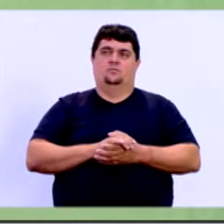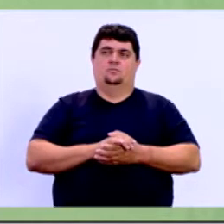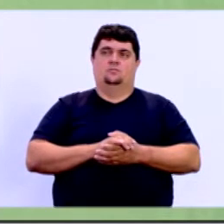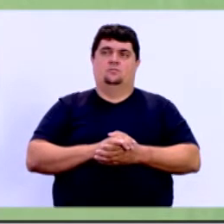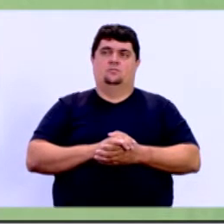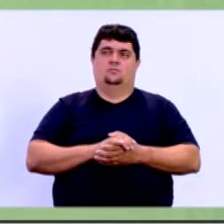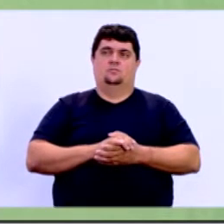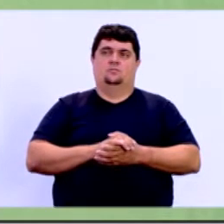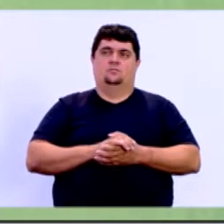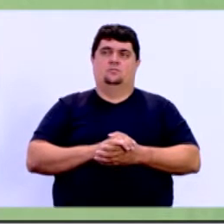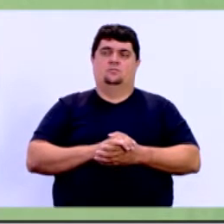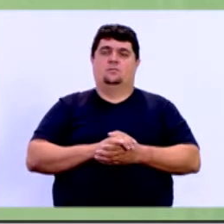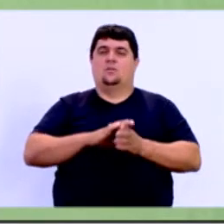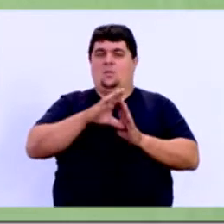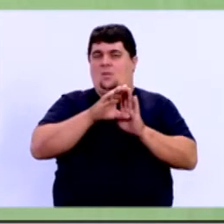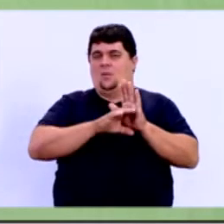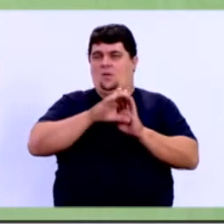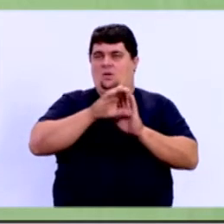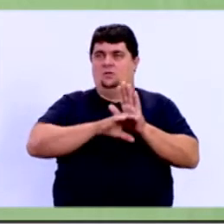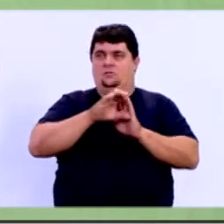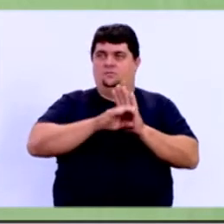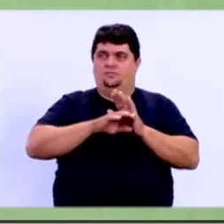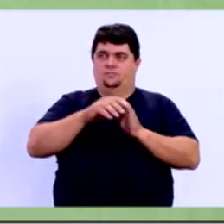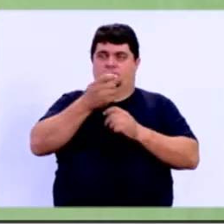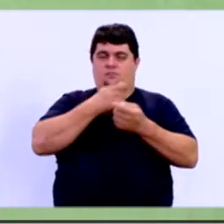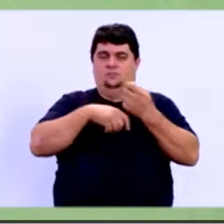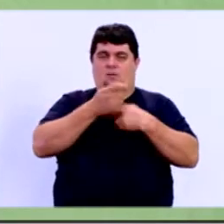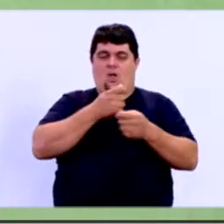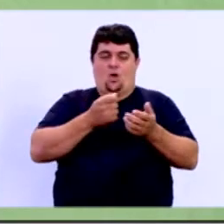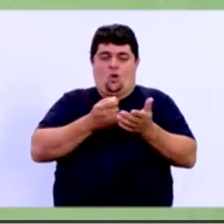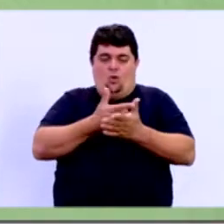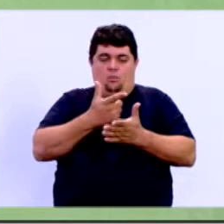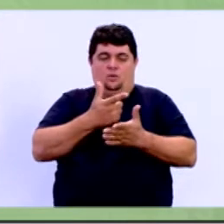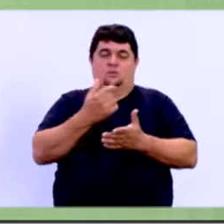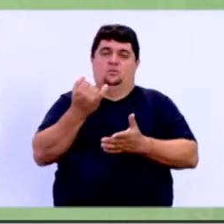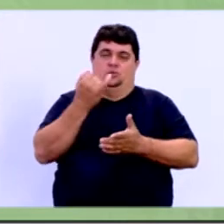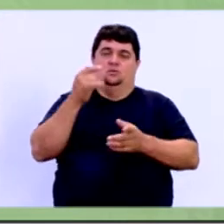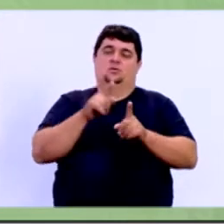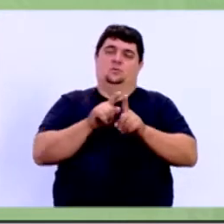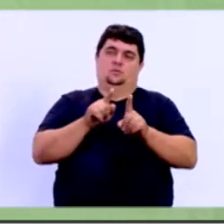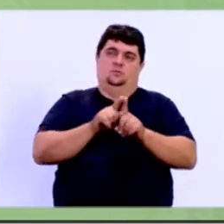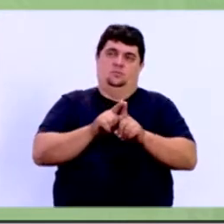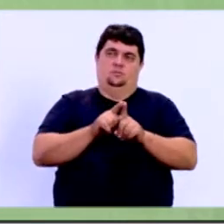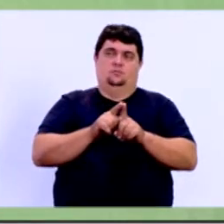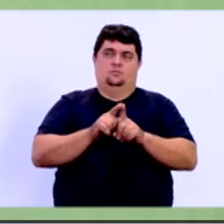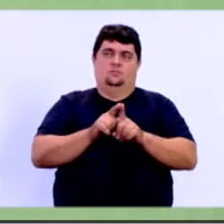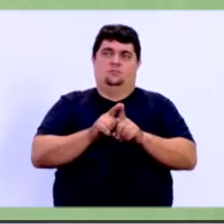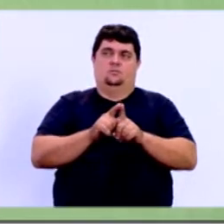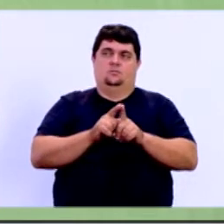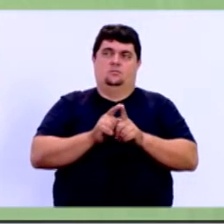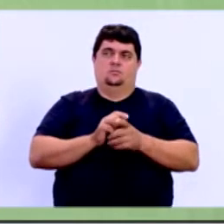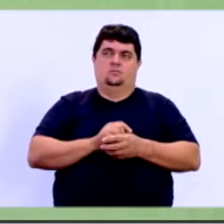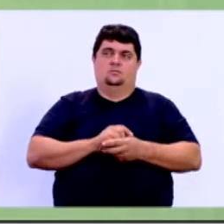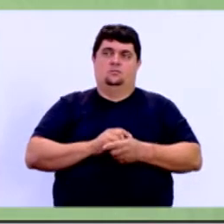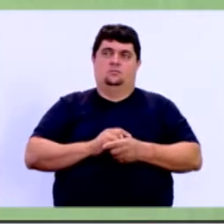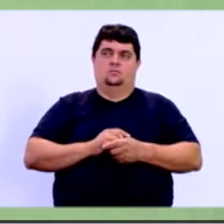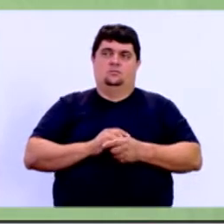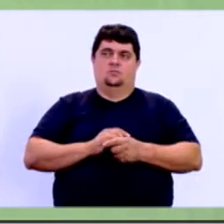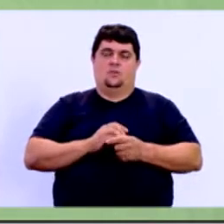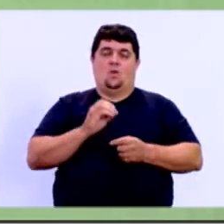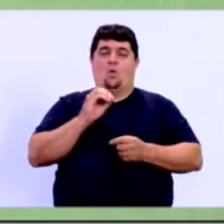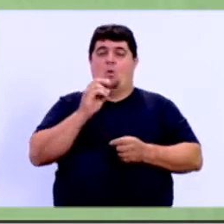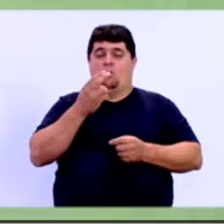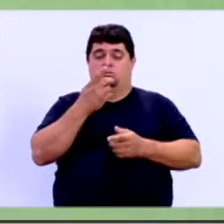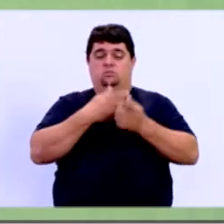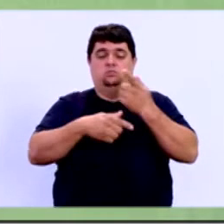Algum conceito, né, sobre a administração de compra, né? A administração de compra, né, ou a gestão